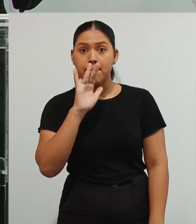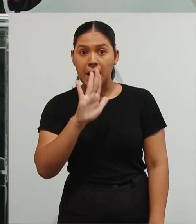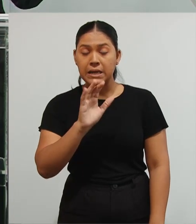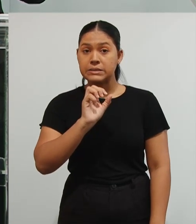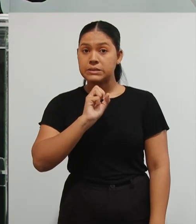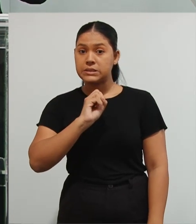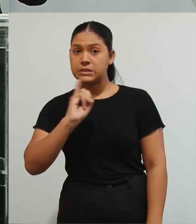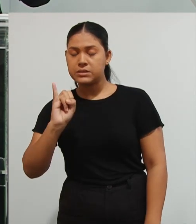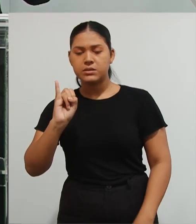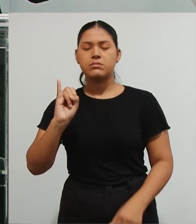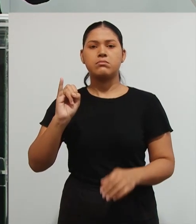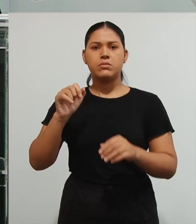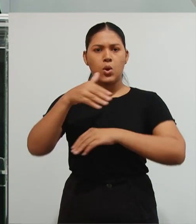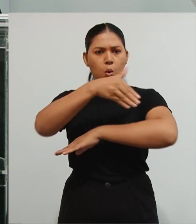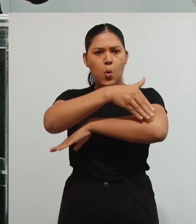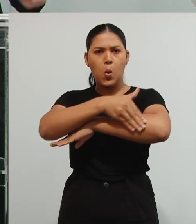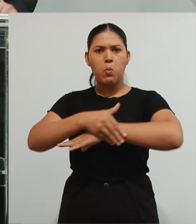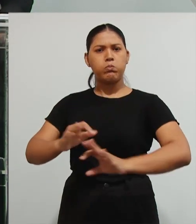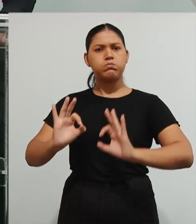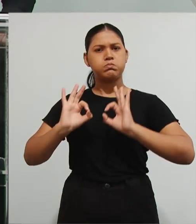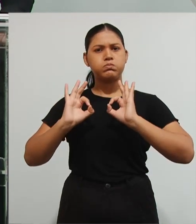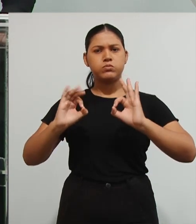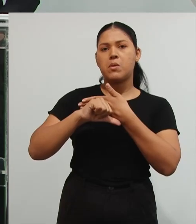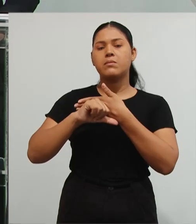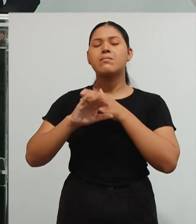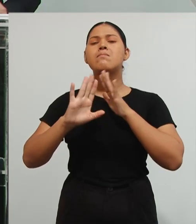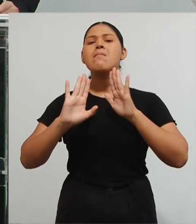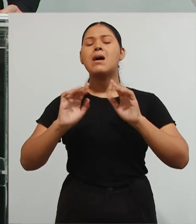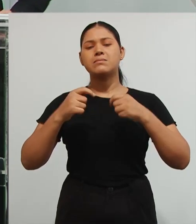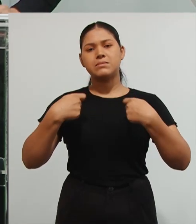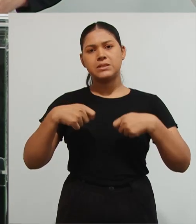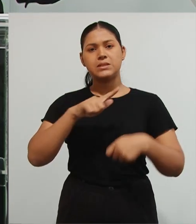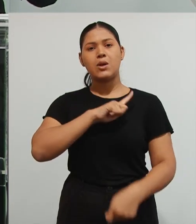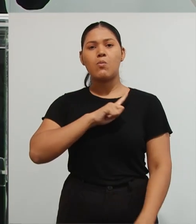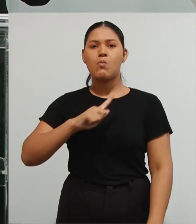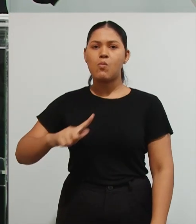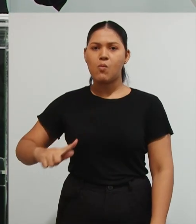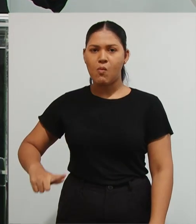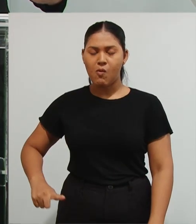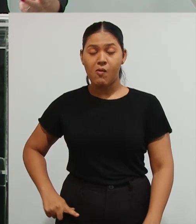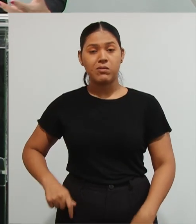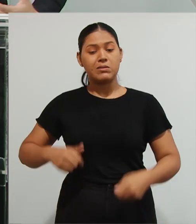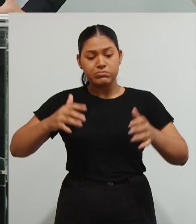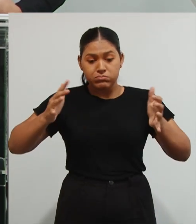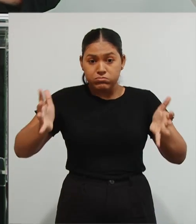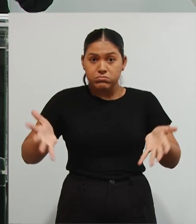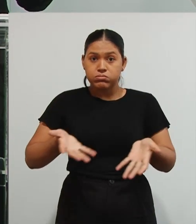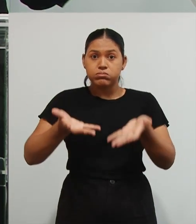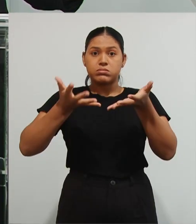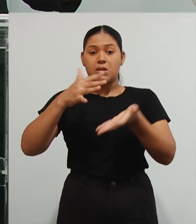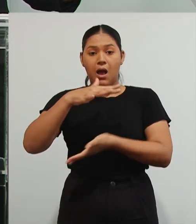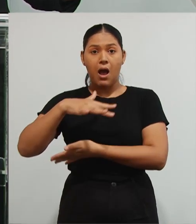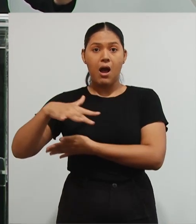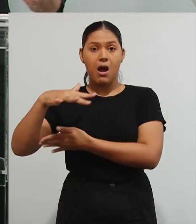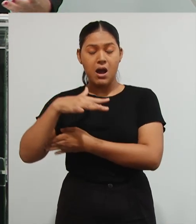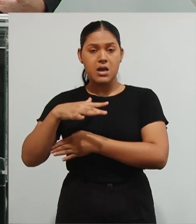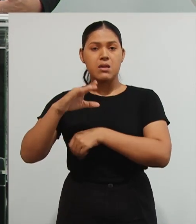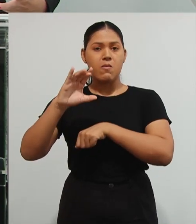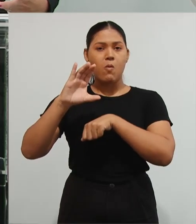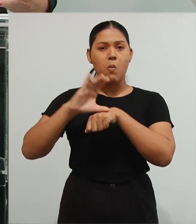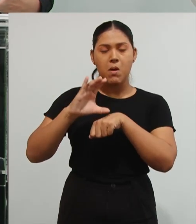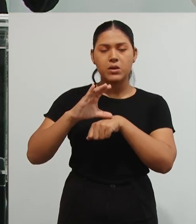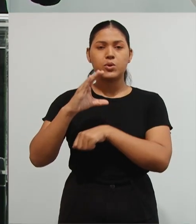planificada. Você imagina a Coreia do Norte ou alguma economia bem fechada, passando por um processo de inovação que vai gerar um novo produto,